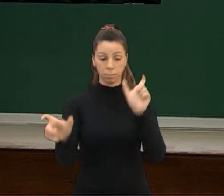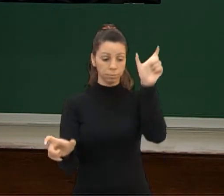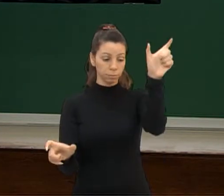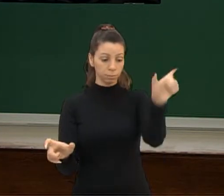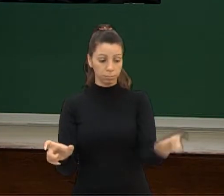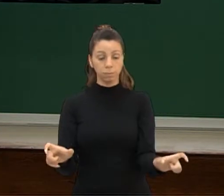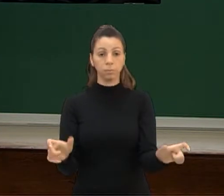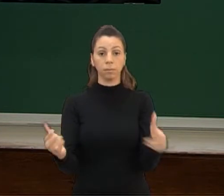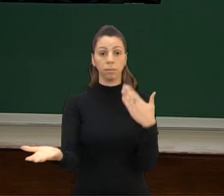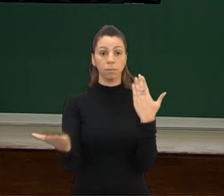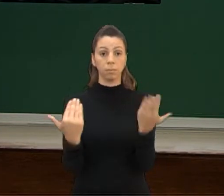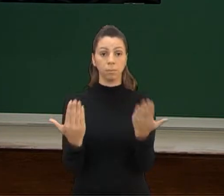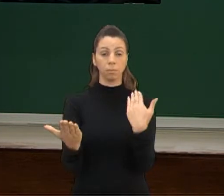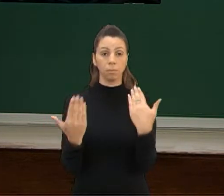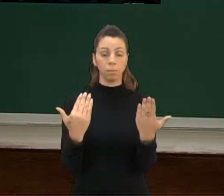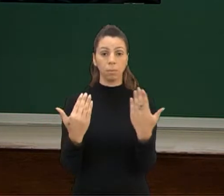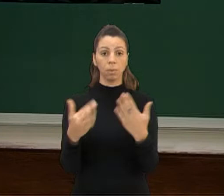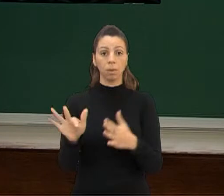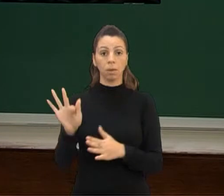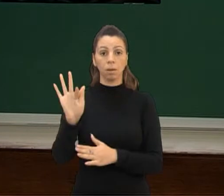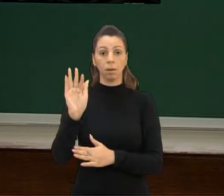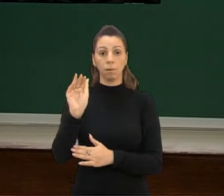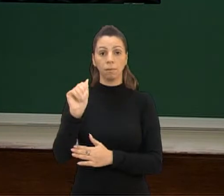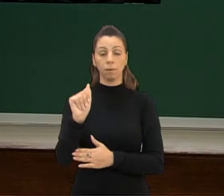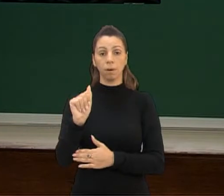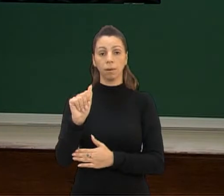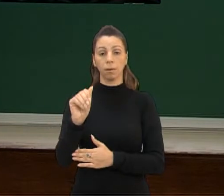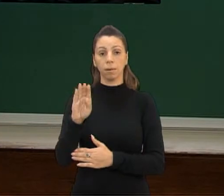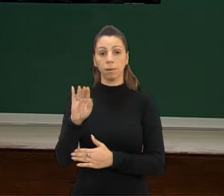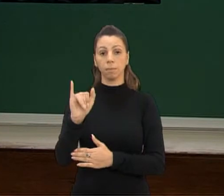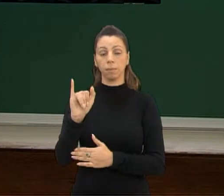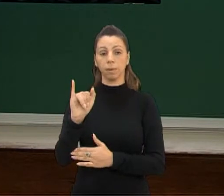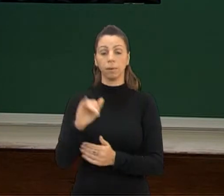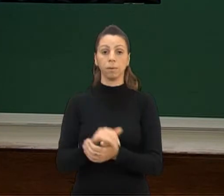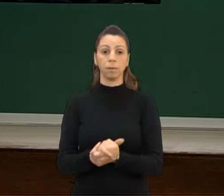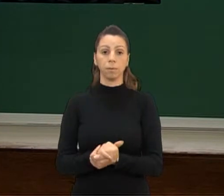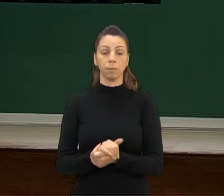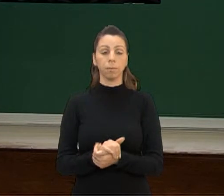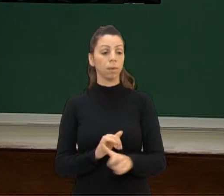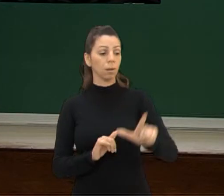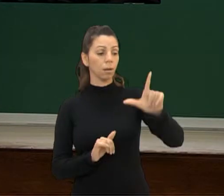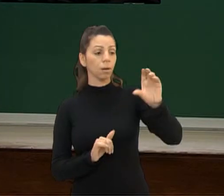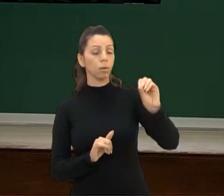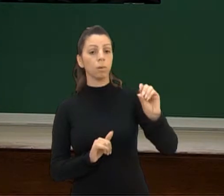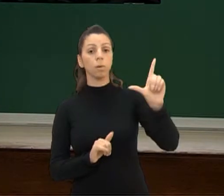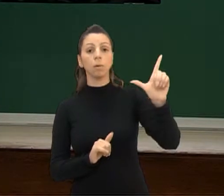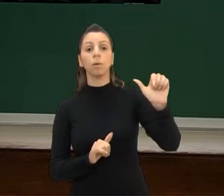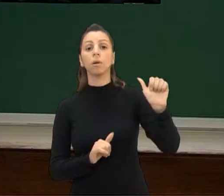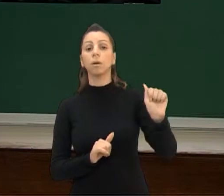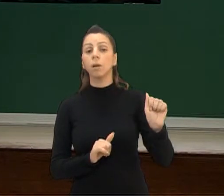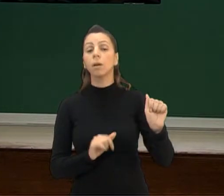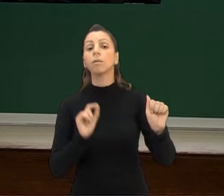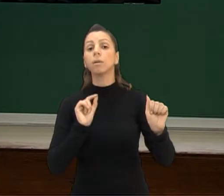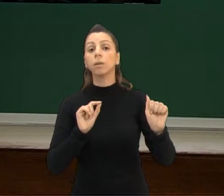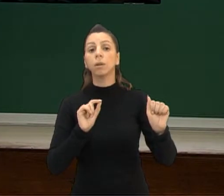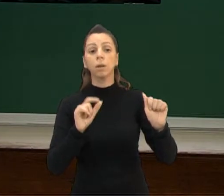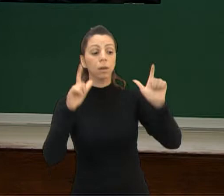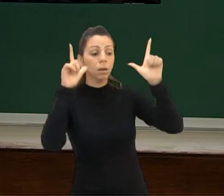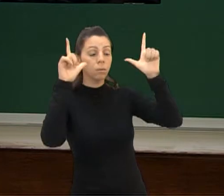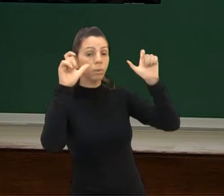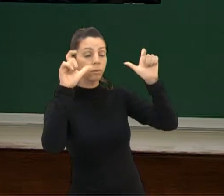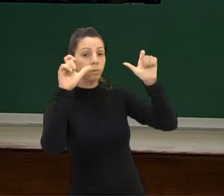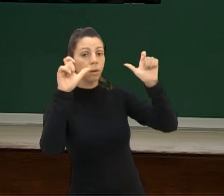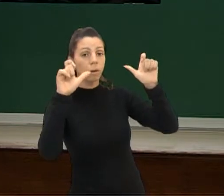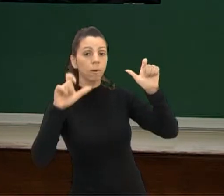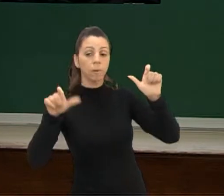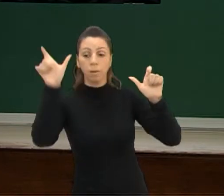Fabi. E Lola é uma outra pessoa, é a pessoa que tirou a fotografia da Fabi. Então, não